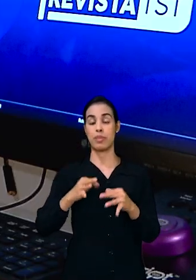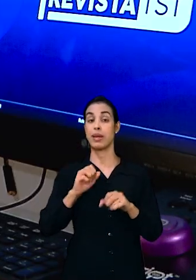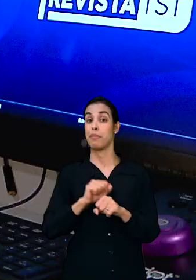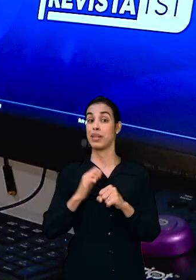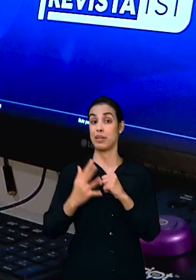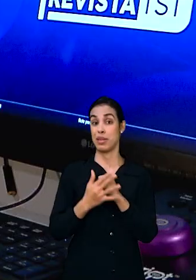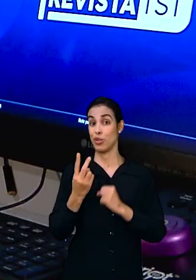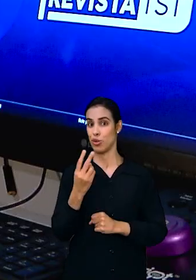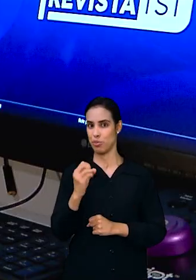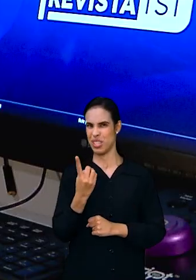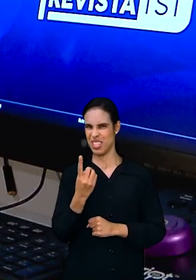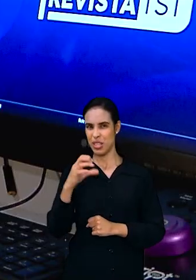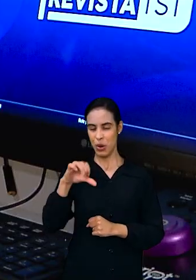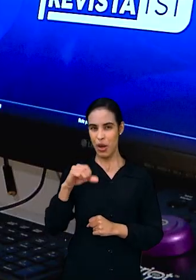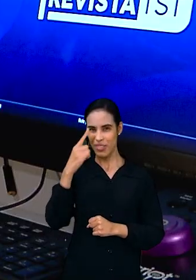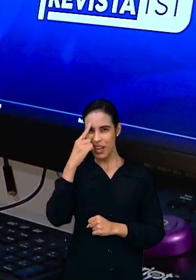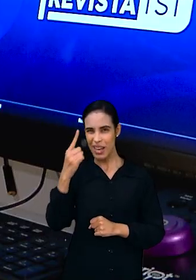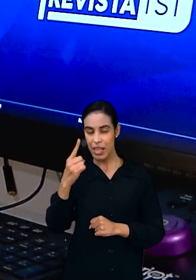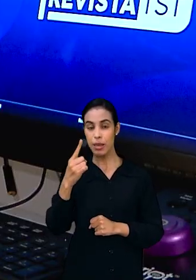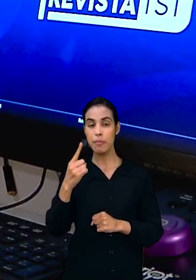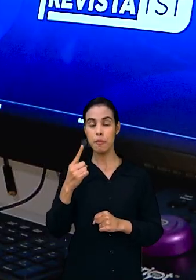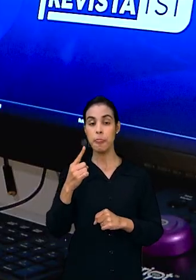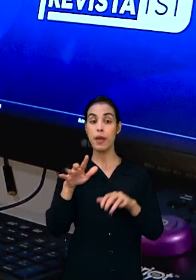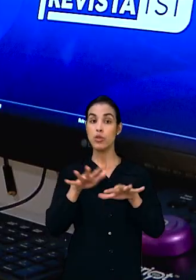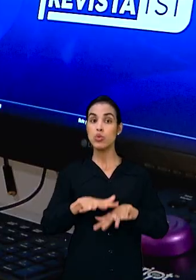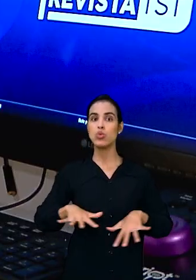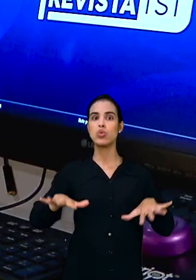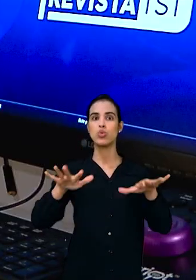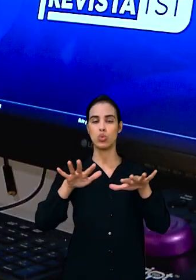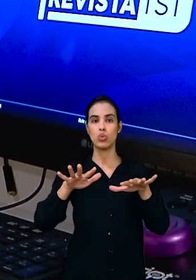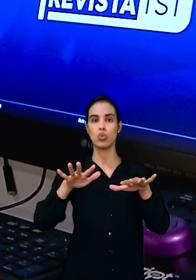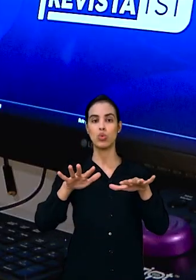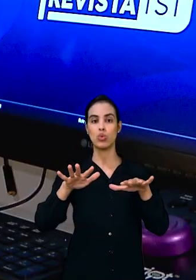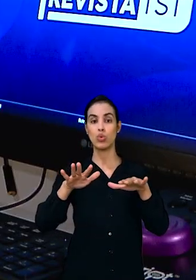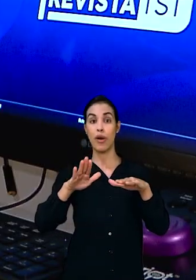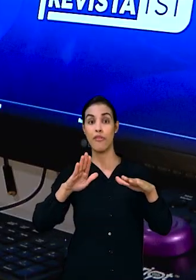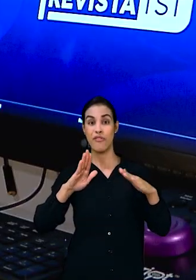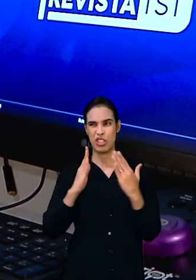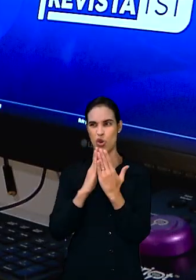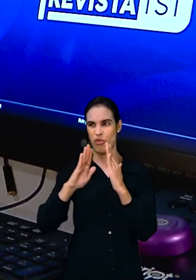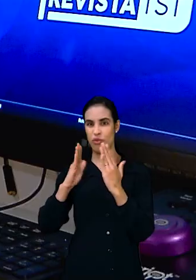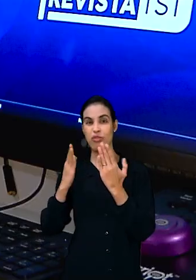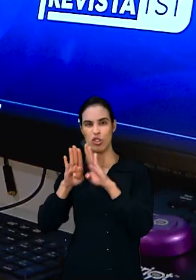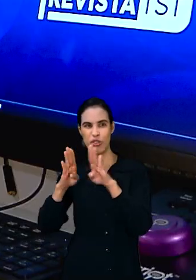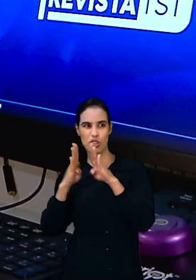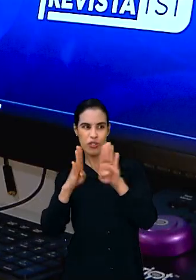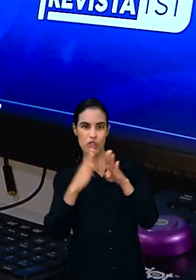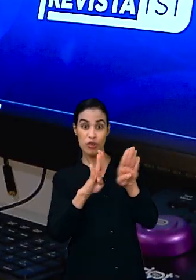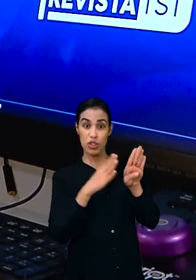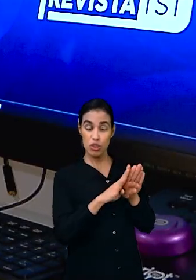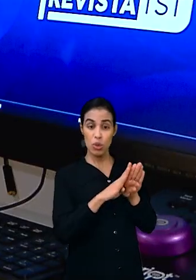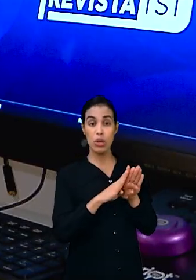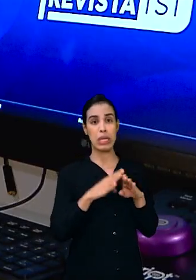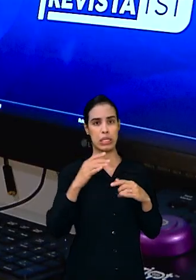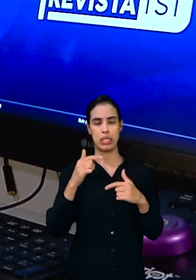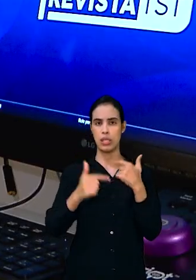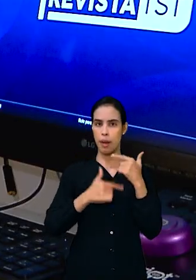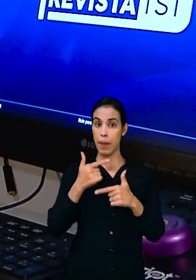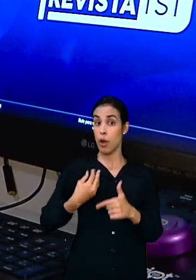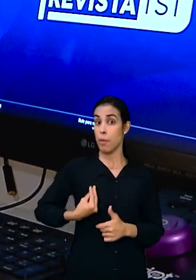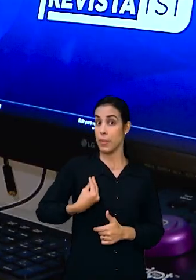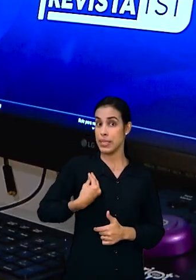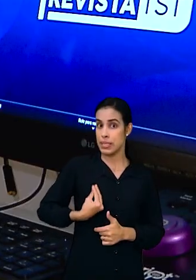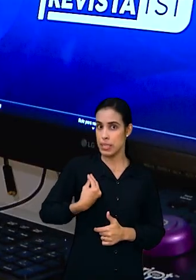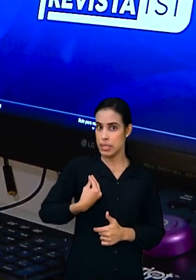da Covid-19 em 2020, quando o isolamento foi necessário para evitar a propagação do vírus. Apesar de